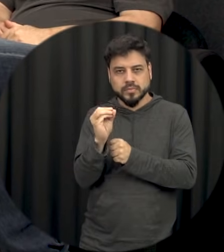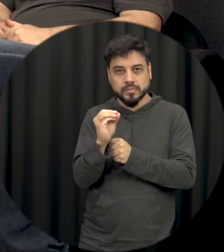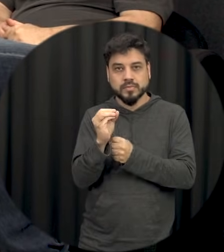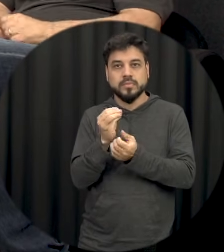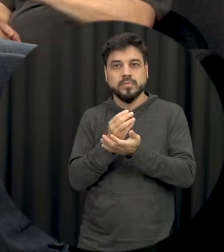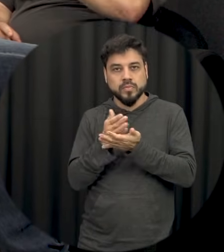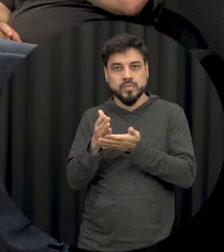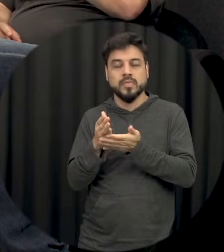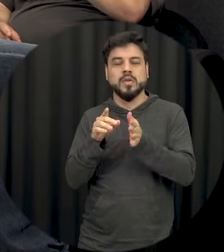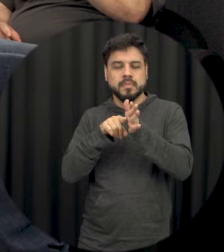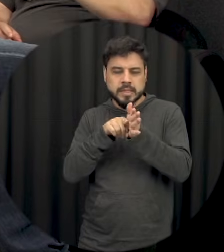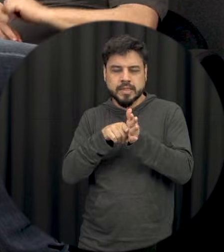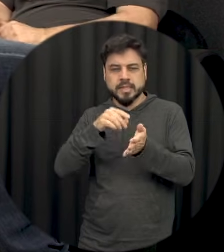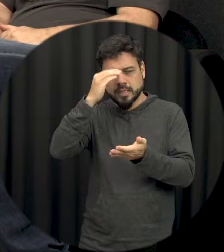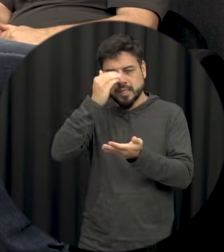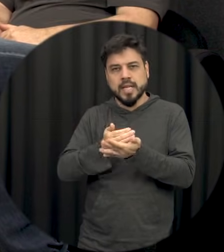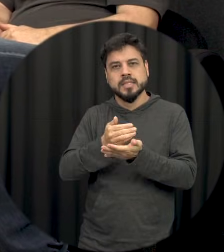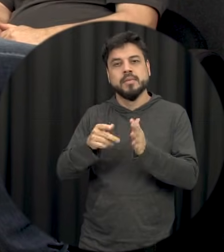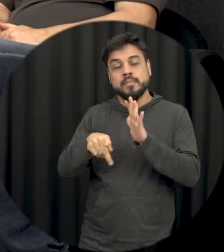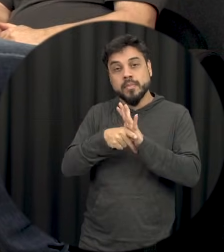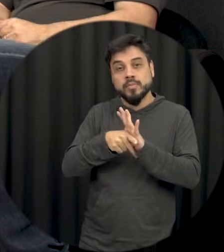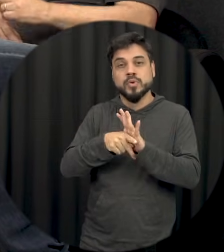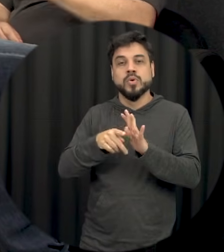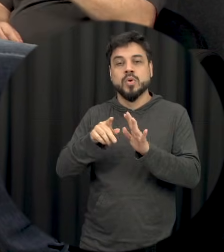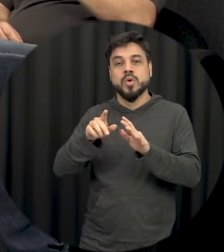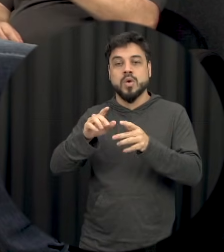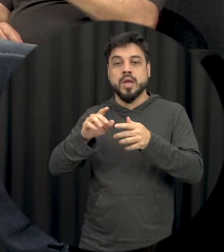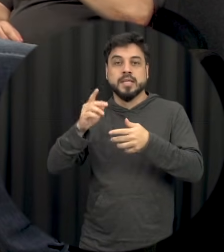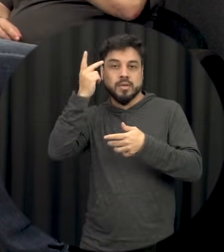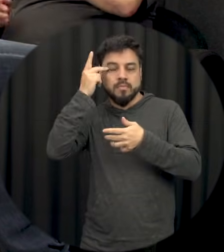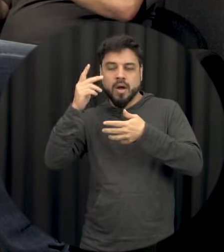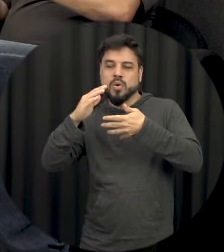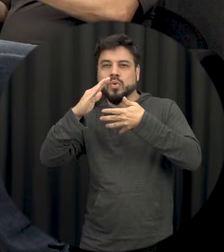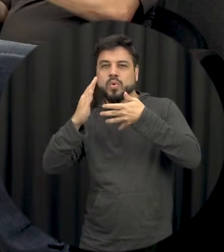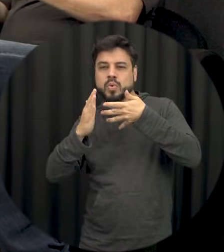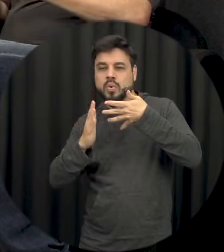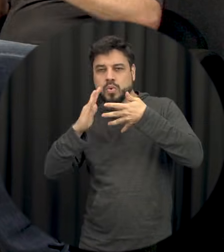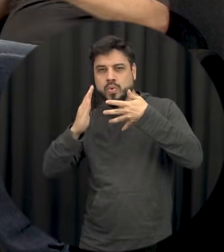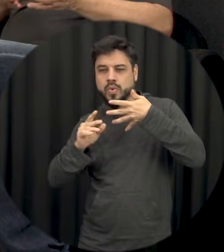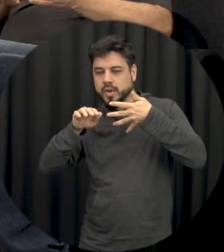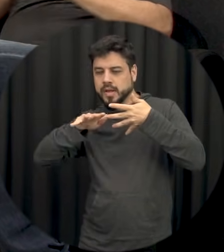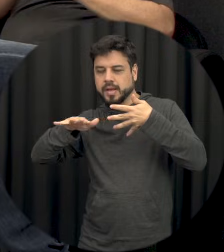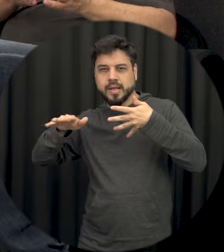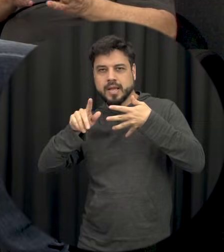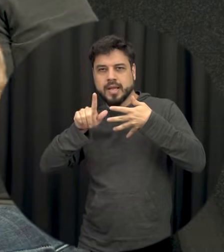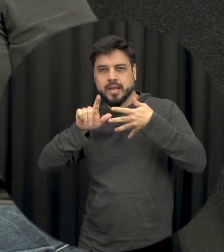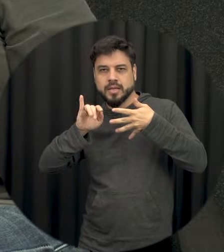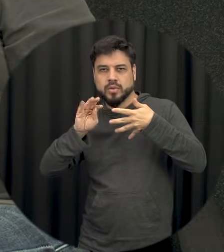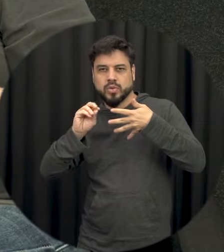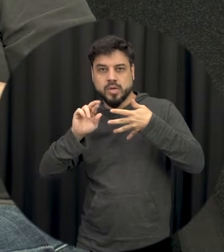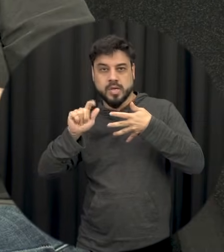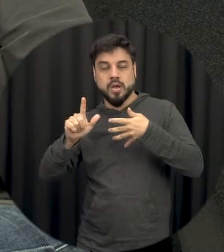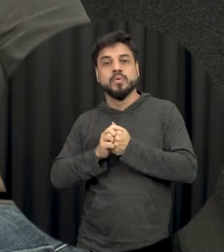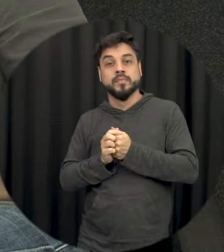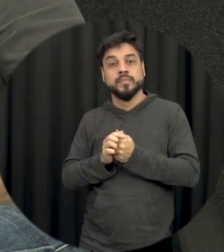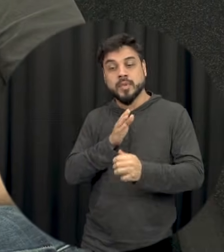que fez uma tese sobre o litoral de São Paulo, né? E aí, o que acontece? Justamente nessa perspectiva, comecei a estudar isso na